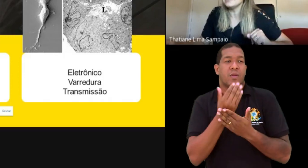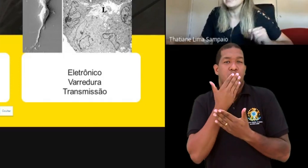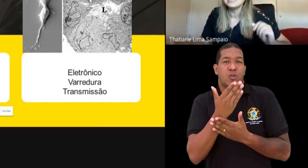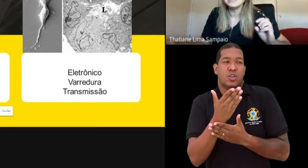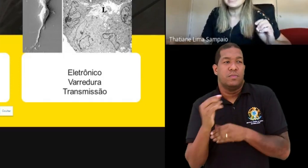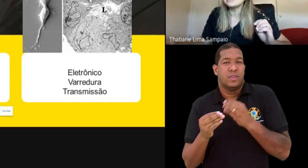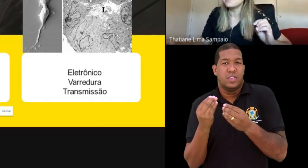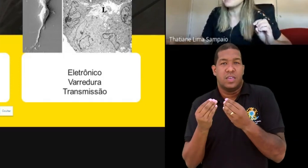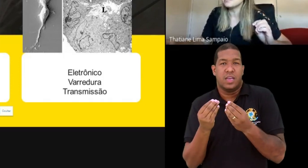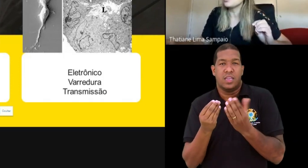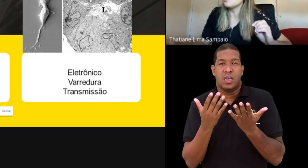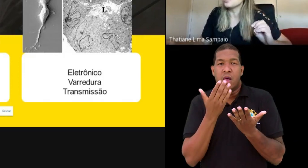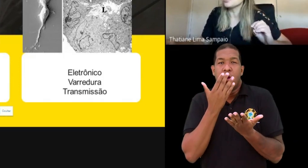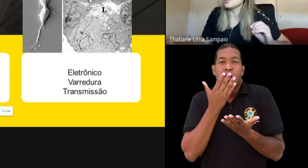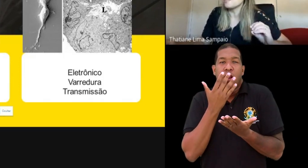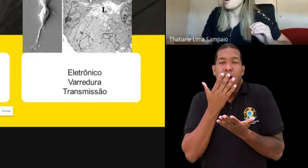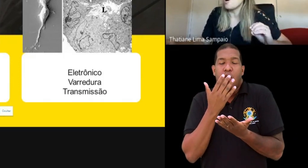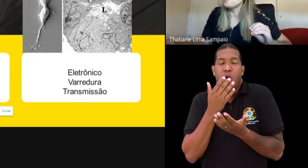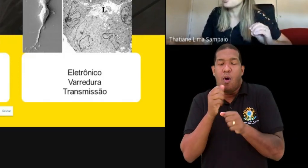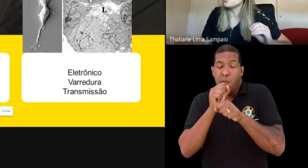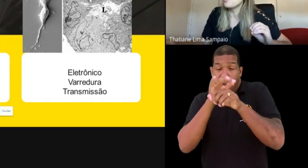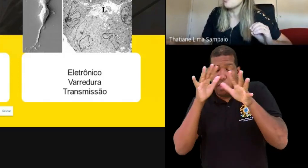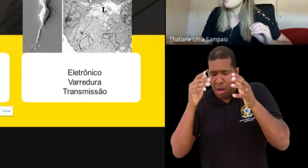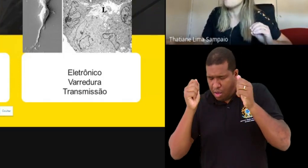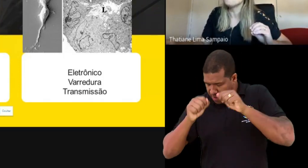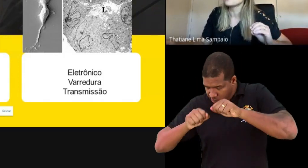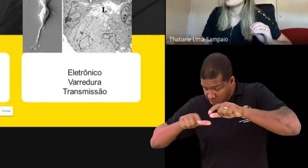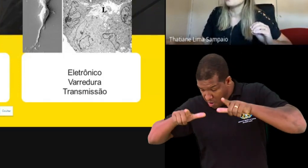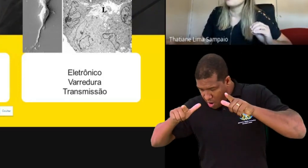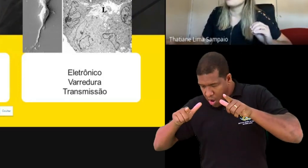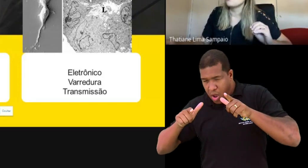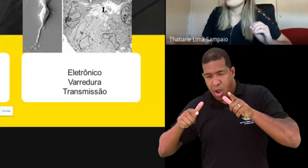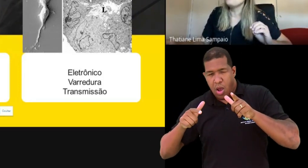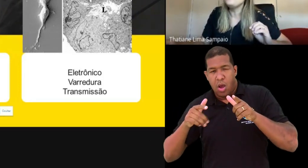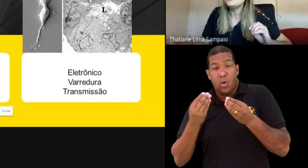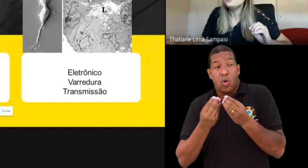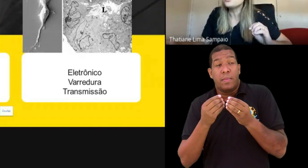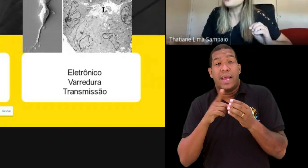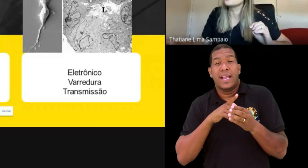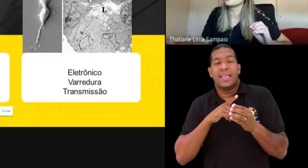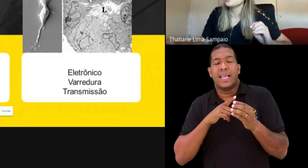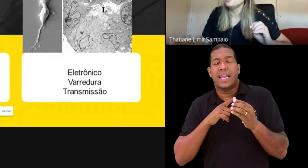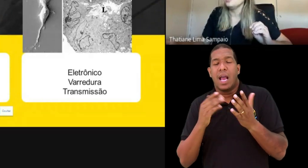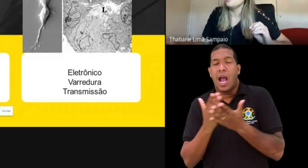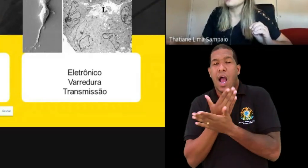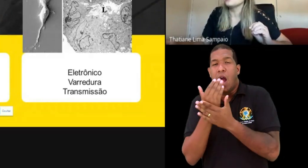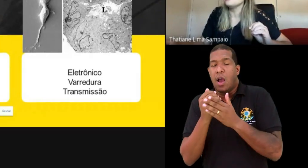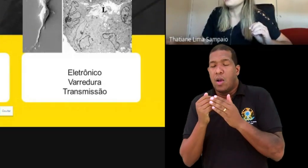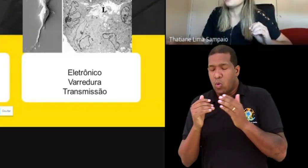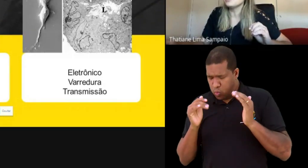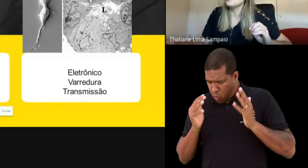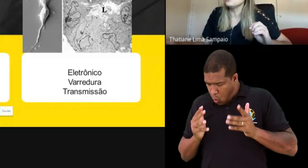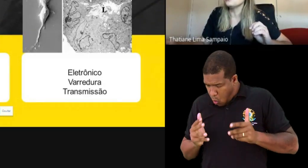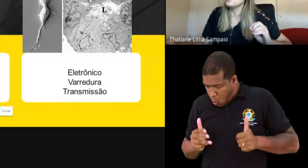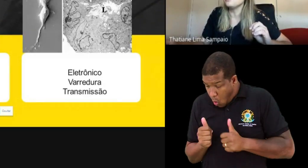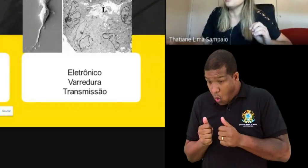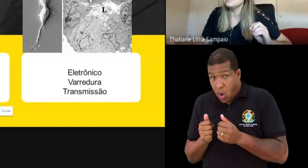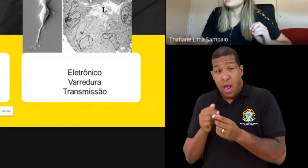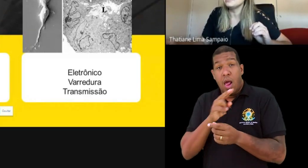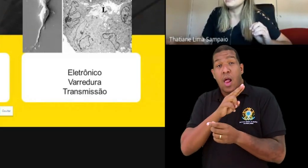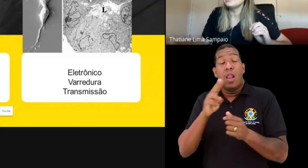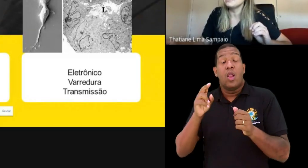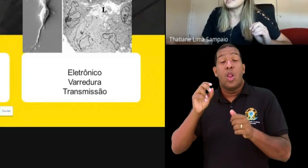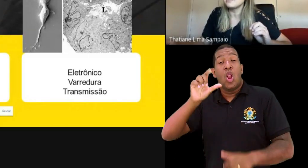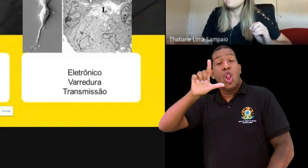temos microscópio de fluorescência, que nada mais é do que um microscópio óptico com com filtros e com a transmissão da luz